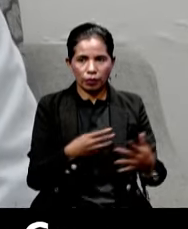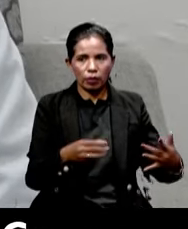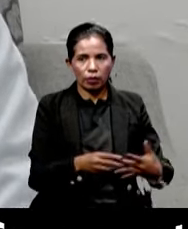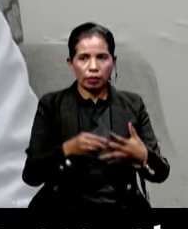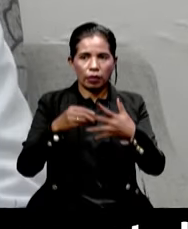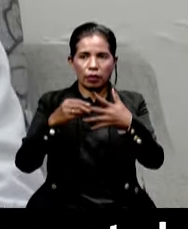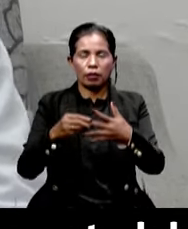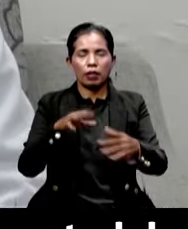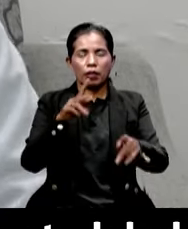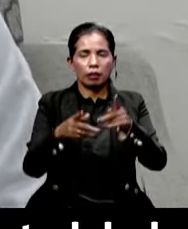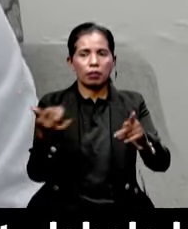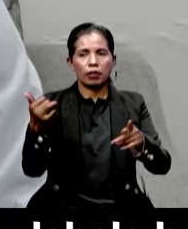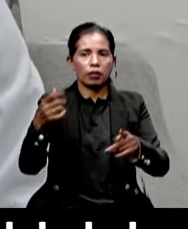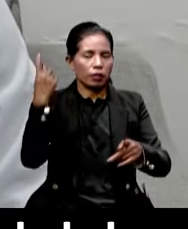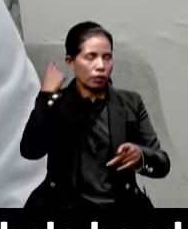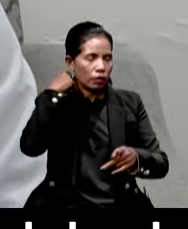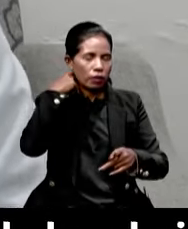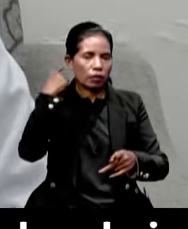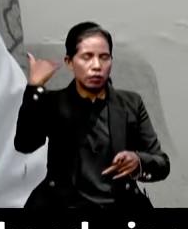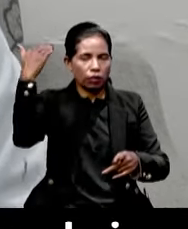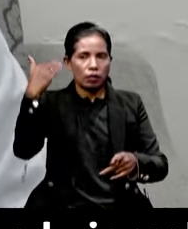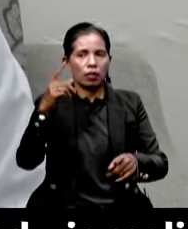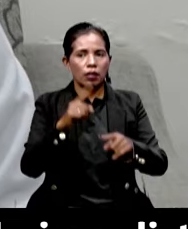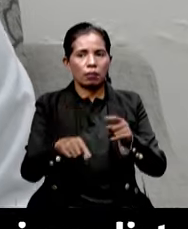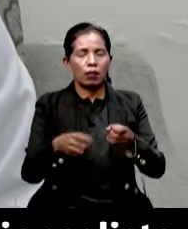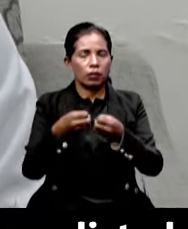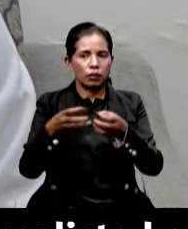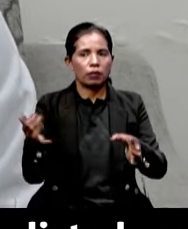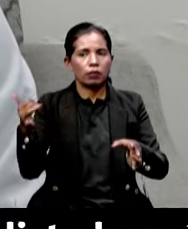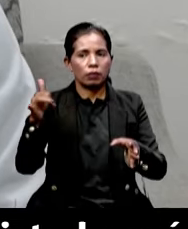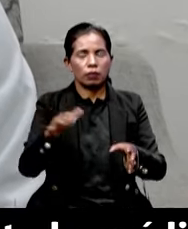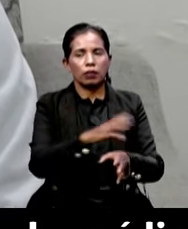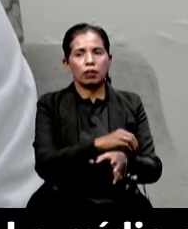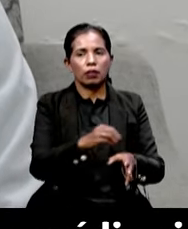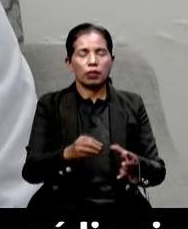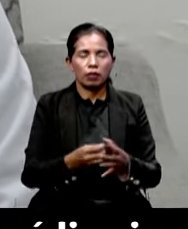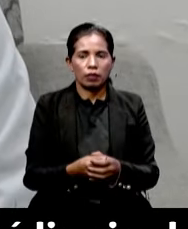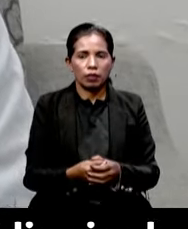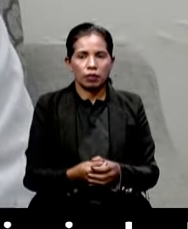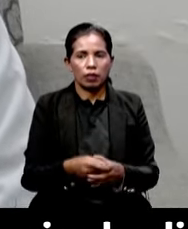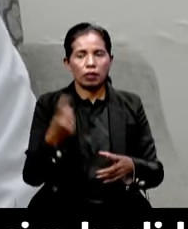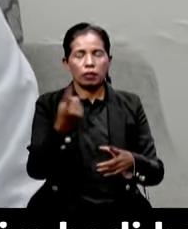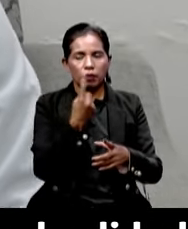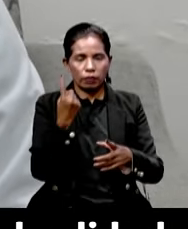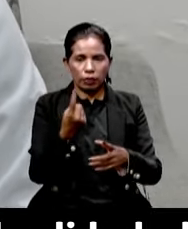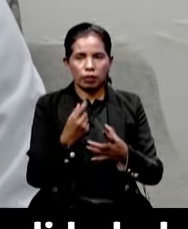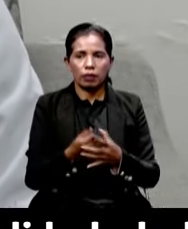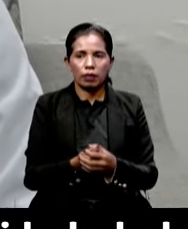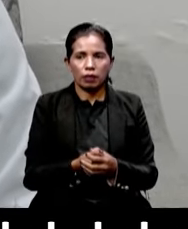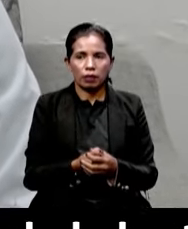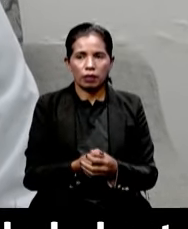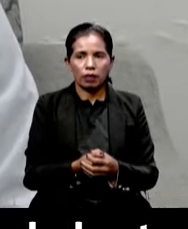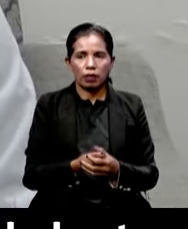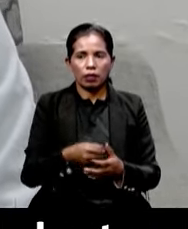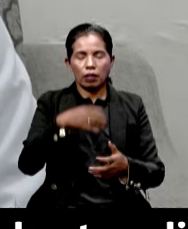spesifikamente basar nebema tensaun arterialas atu nune labela abandonan ya tratamento mantains hemu